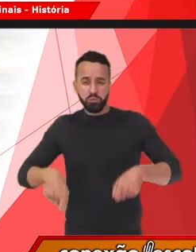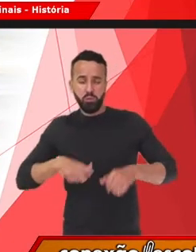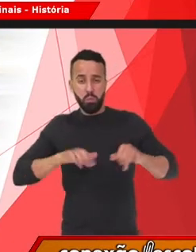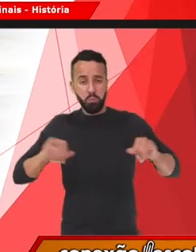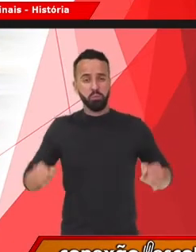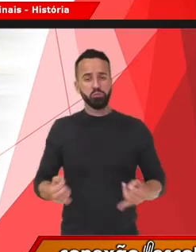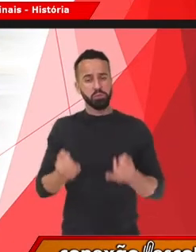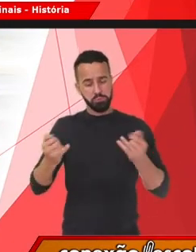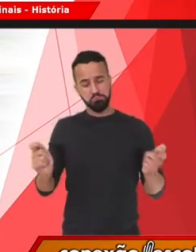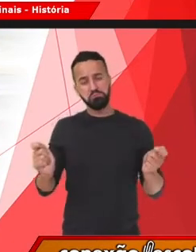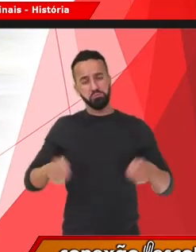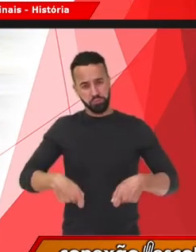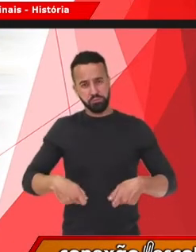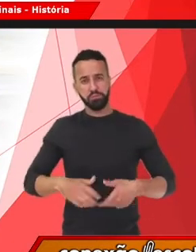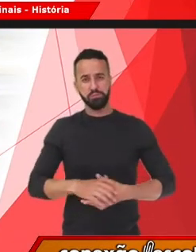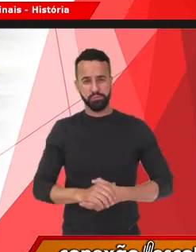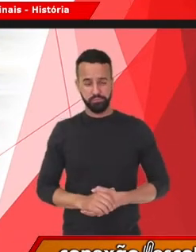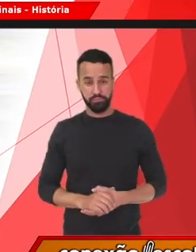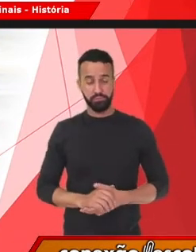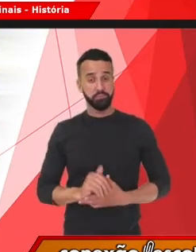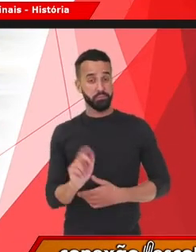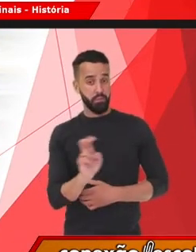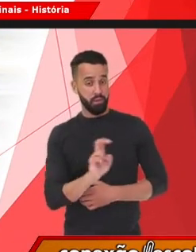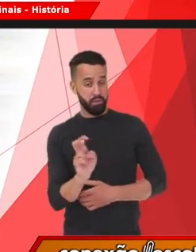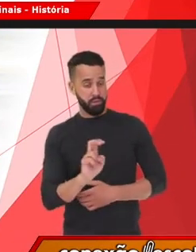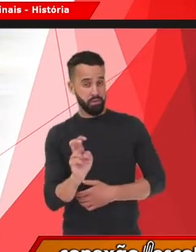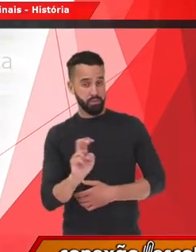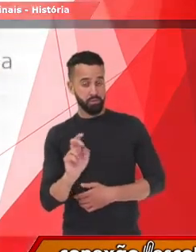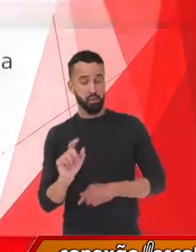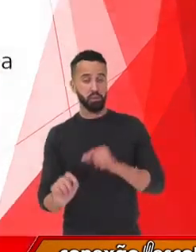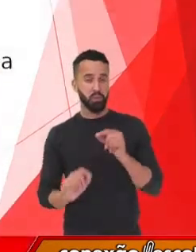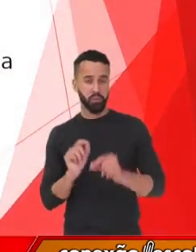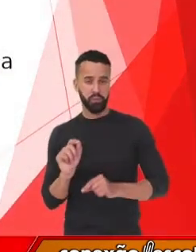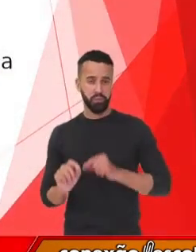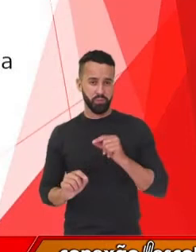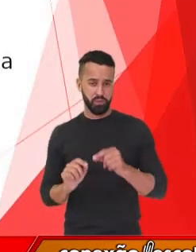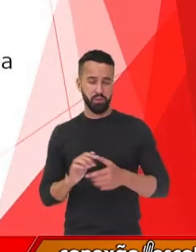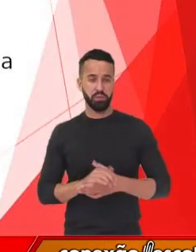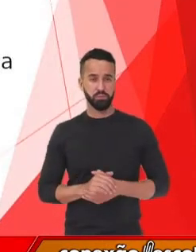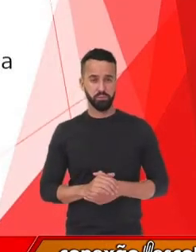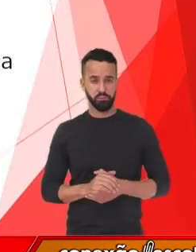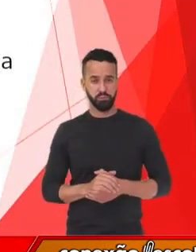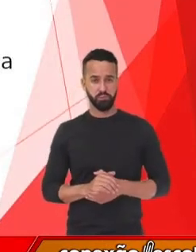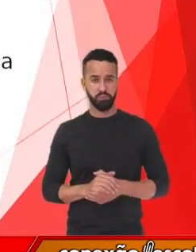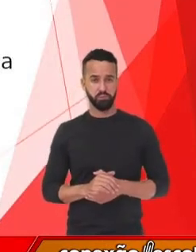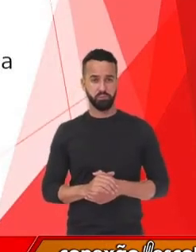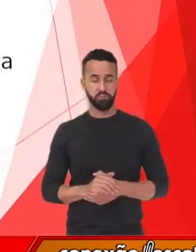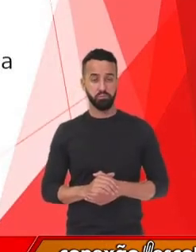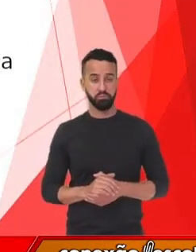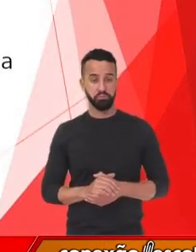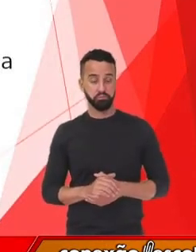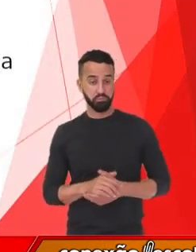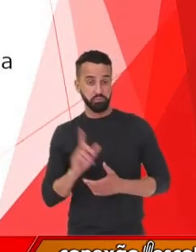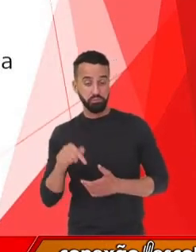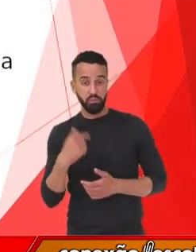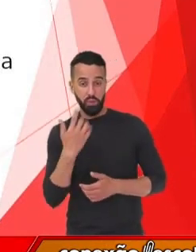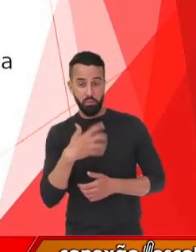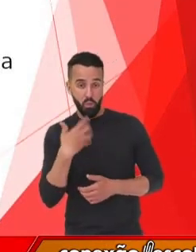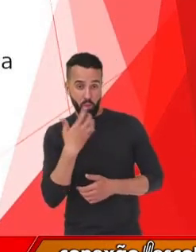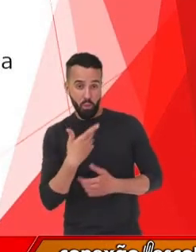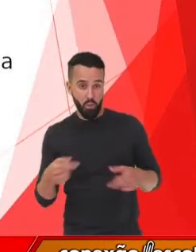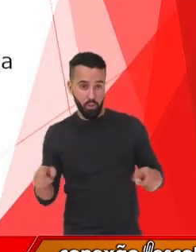oportunidades. Na quinta parte, temos a seguinte perspectiva. Nos saraus de